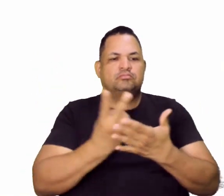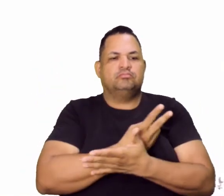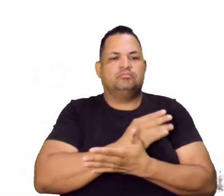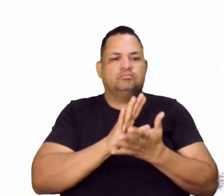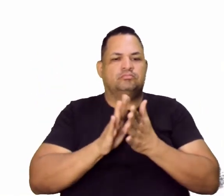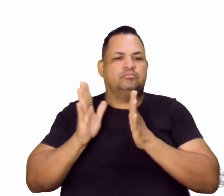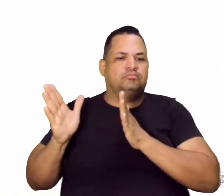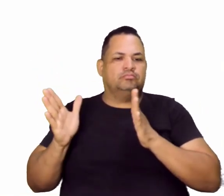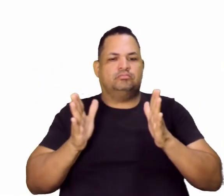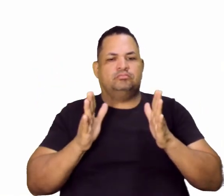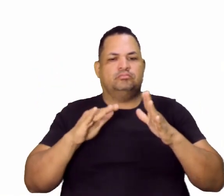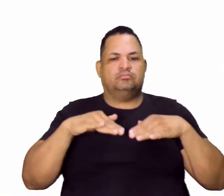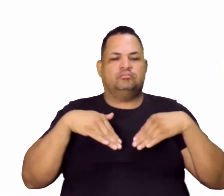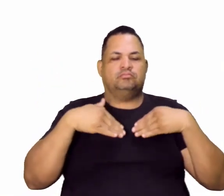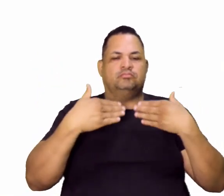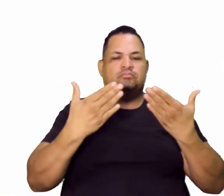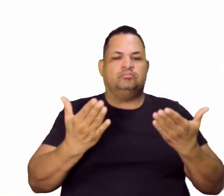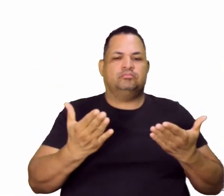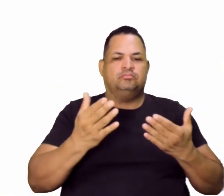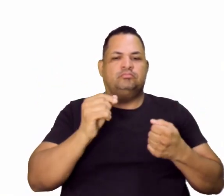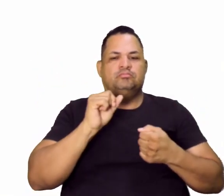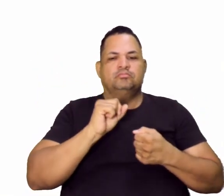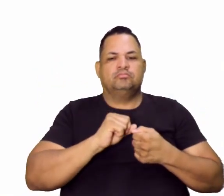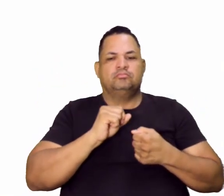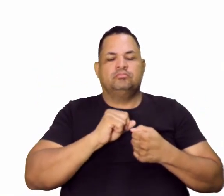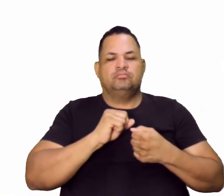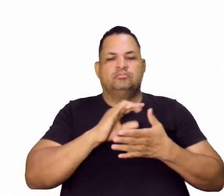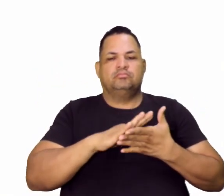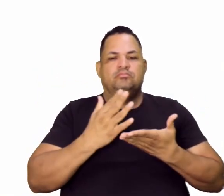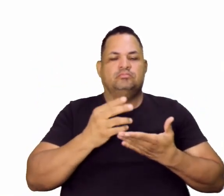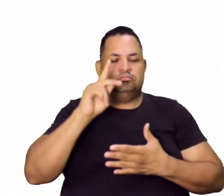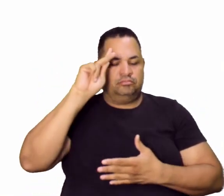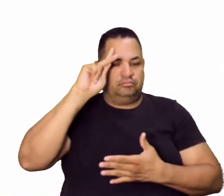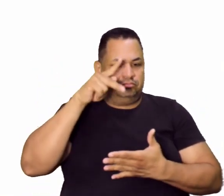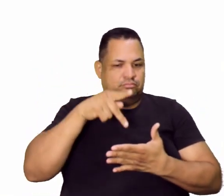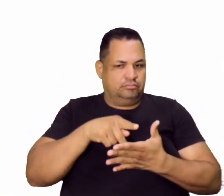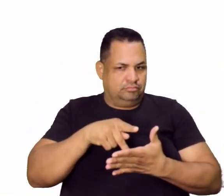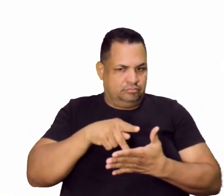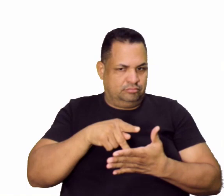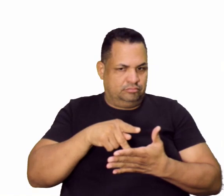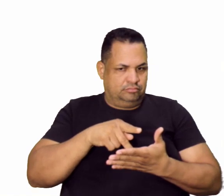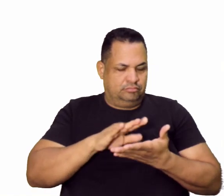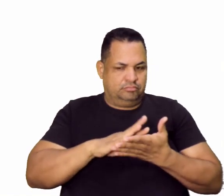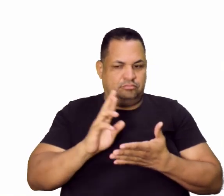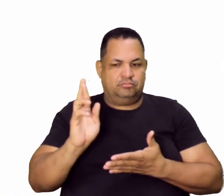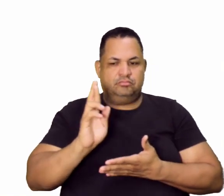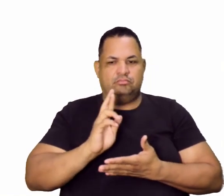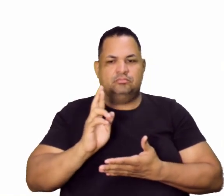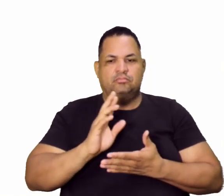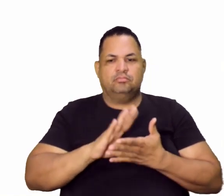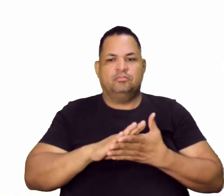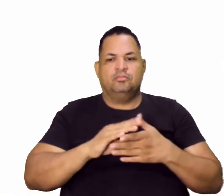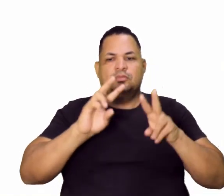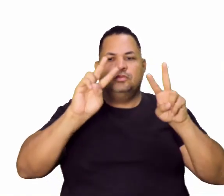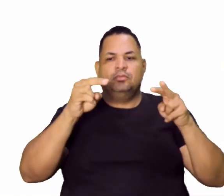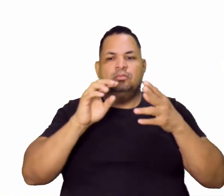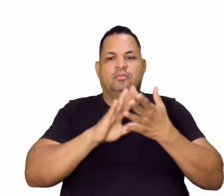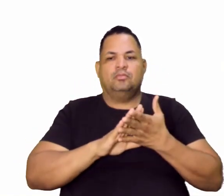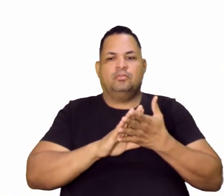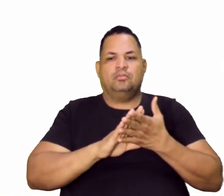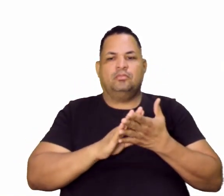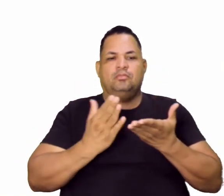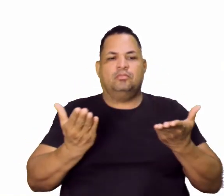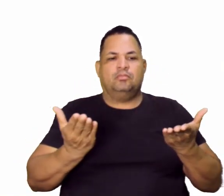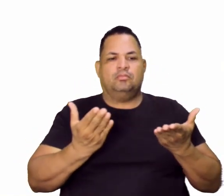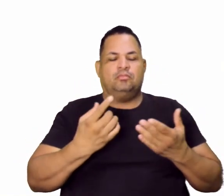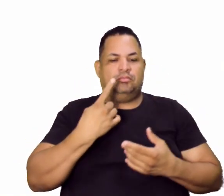no tempo, quando e onde foi produzida, quem é o artista, qual é o título e o tema.